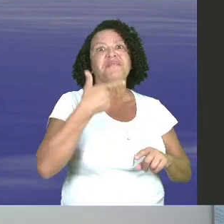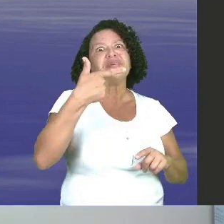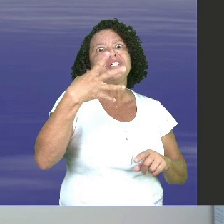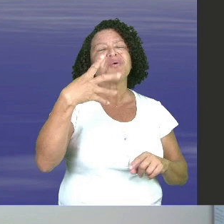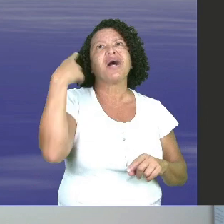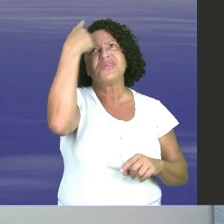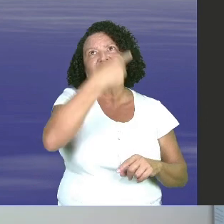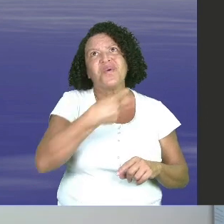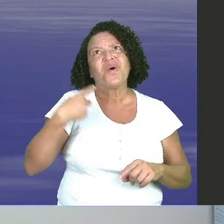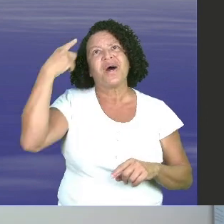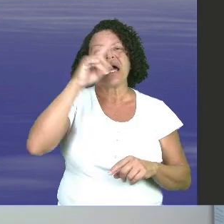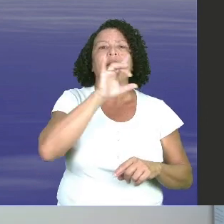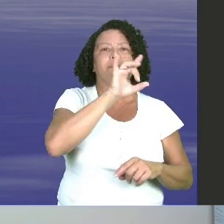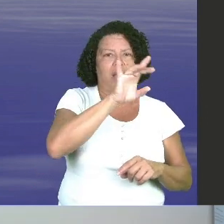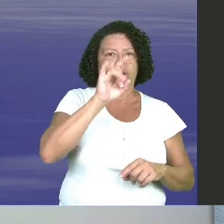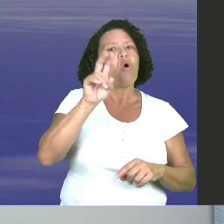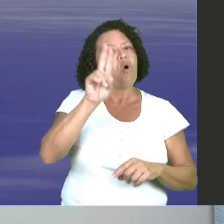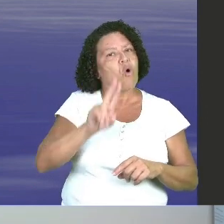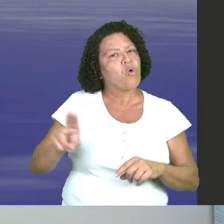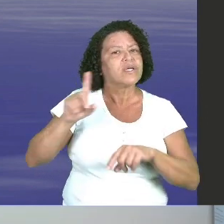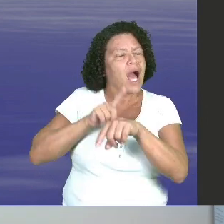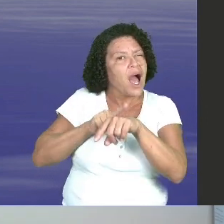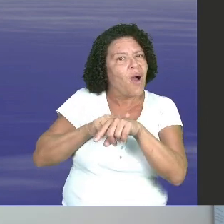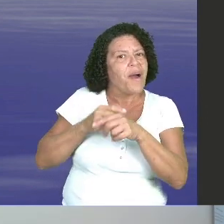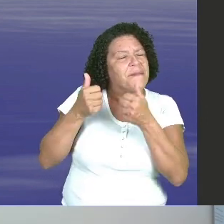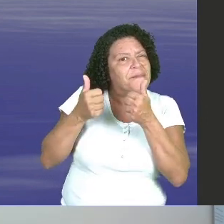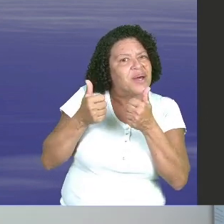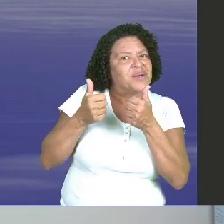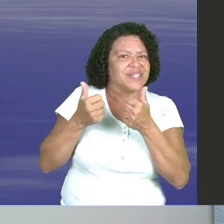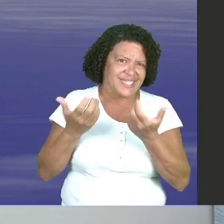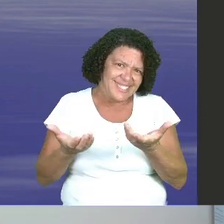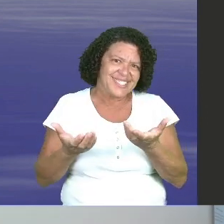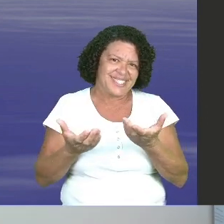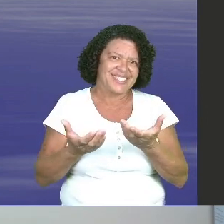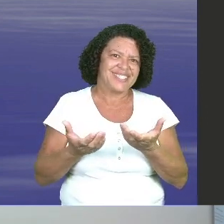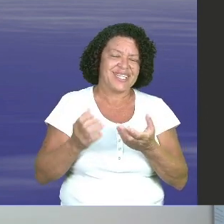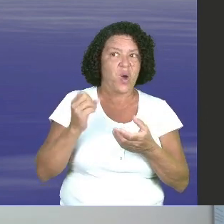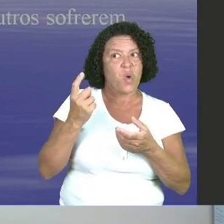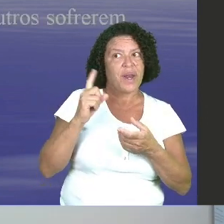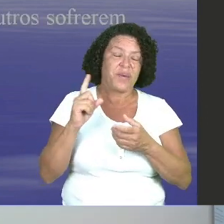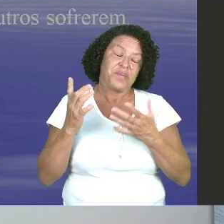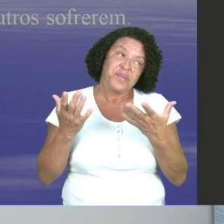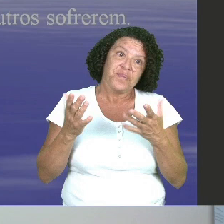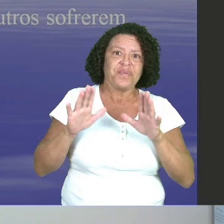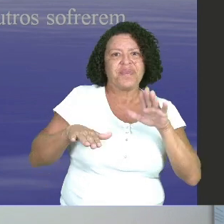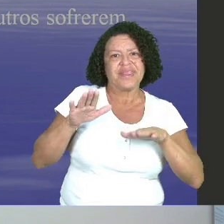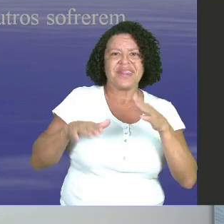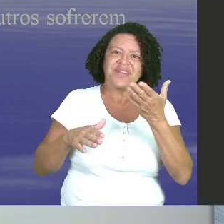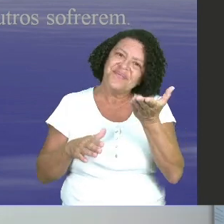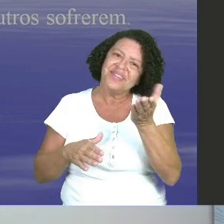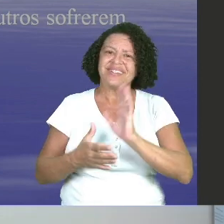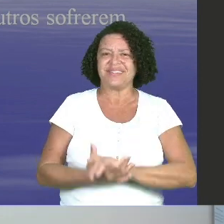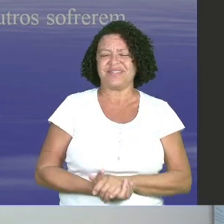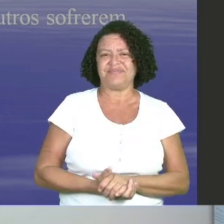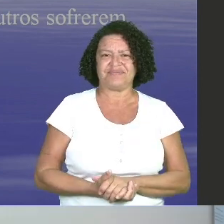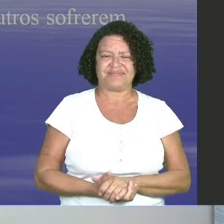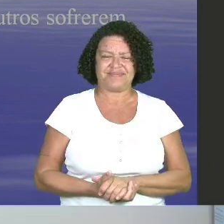mas cada um usa da melhor forma ou não essas 24 horas.